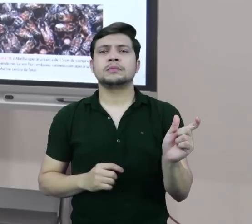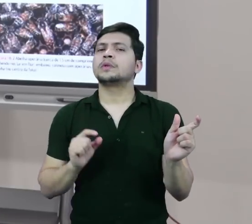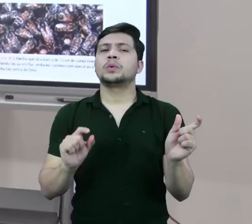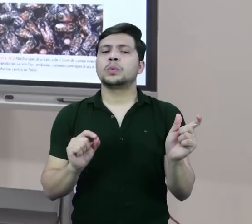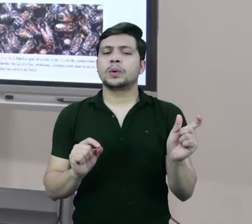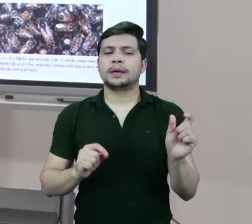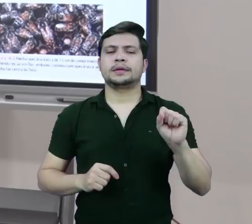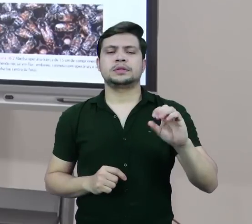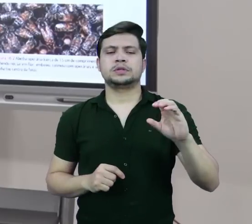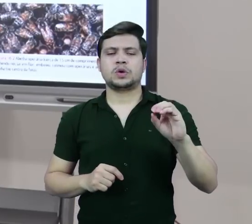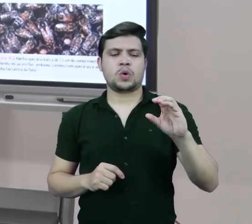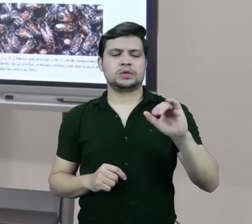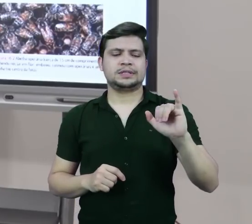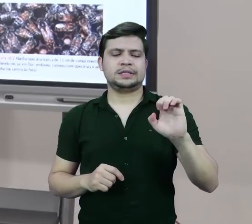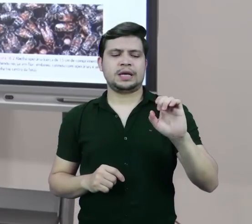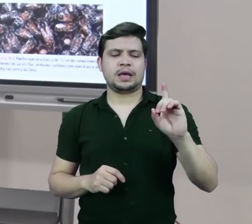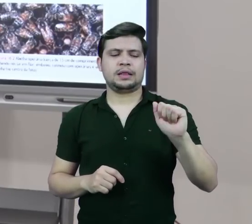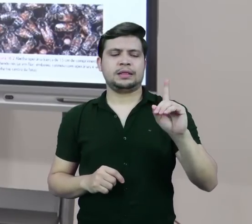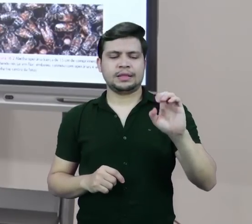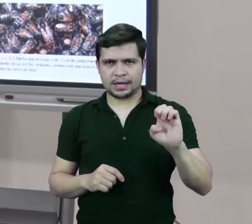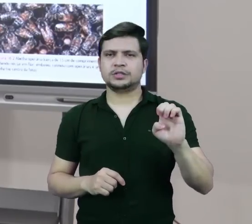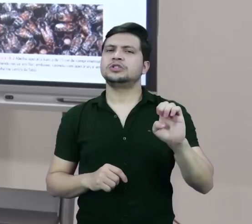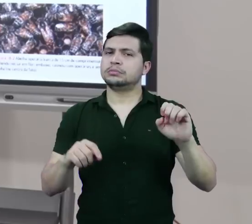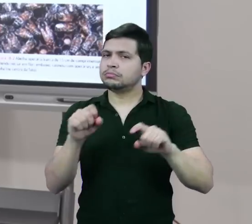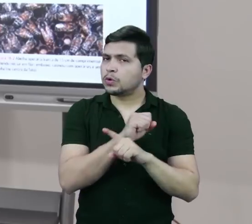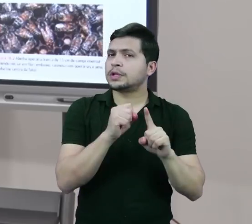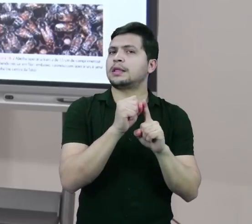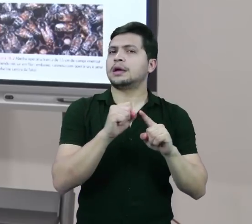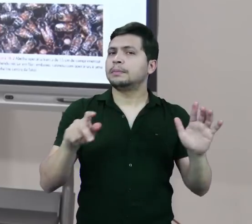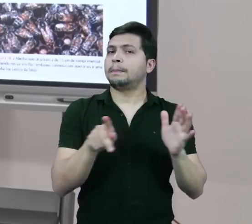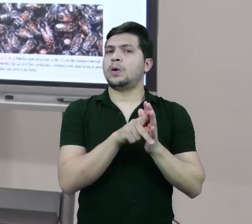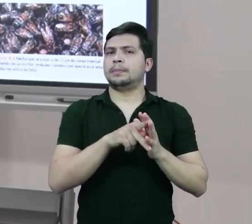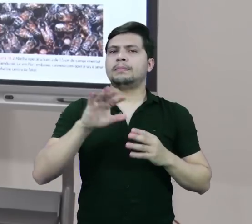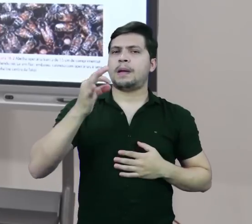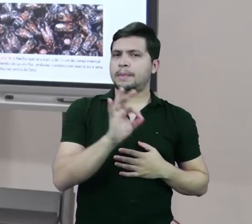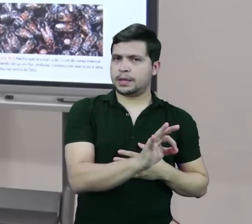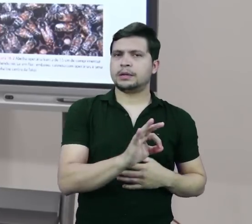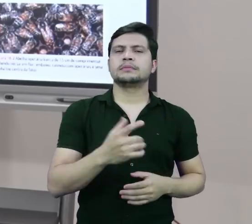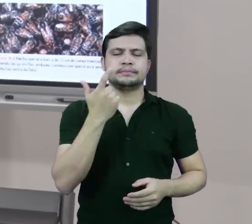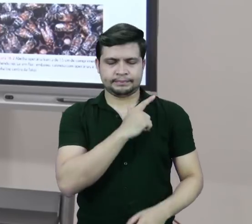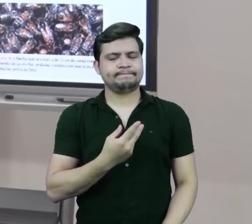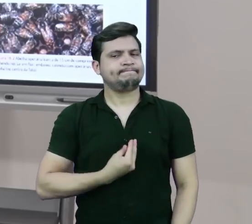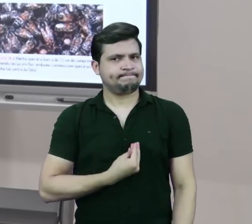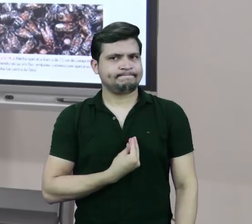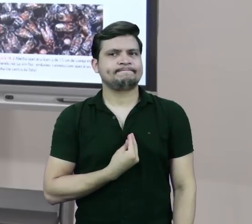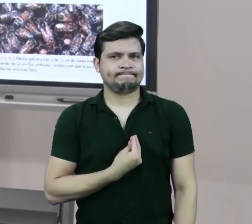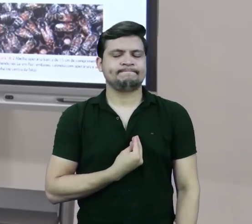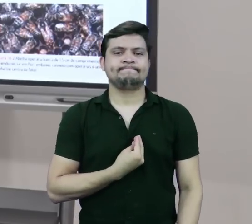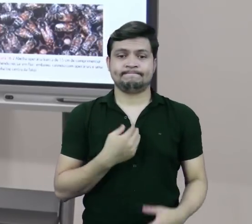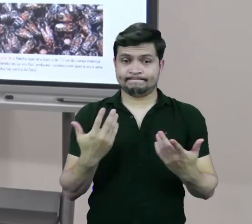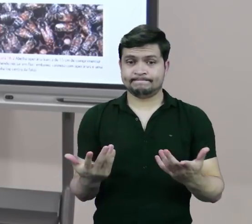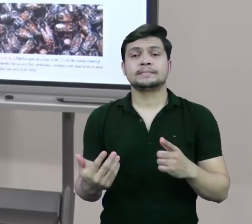fala colônia, mas as abelhas elas formam uma sociedade e não colônia, tá certo? Então a sociedade